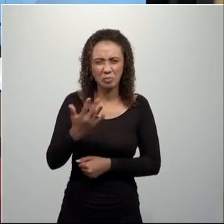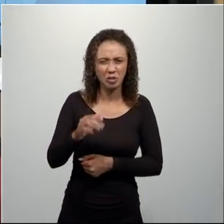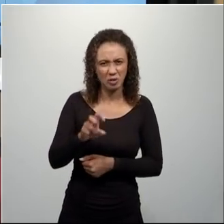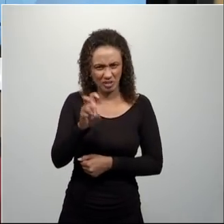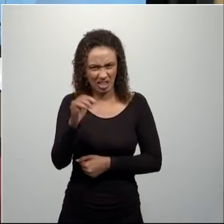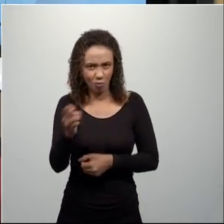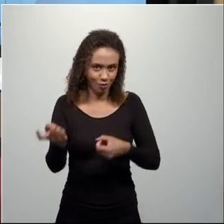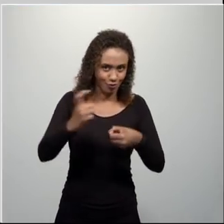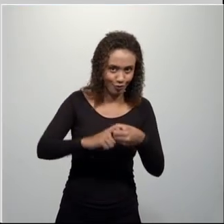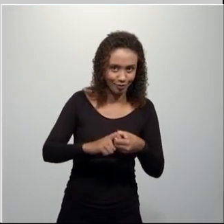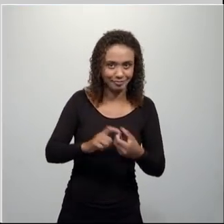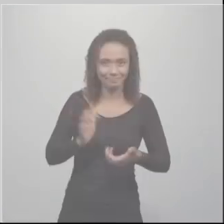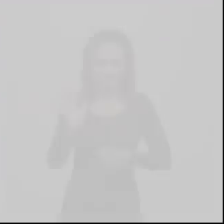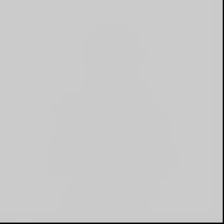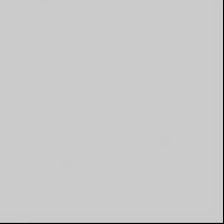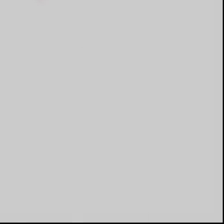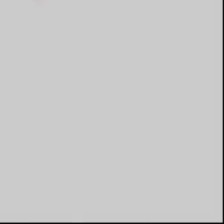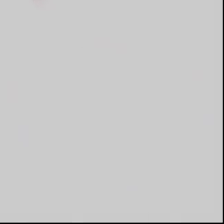50